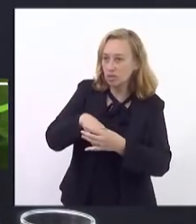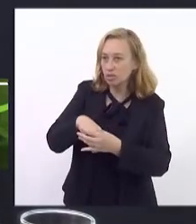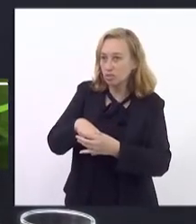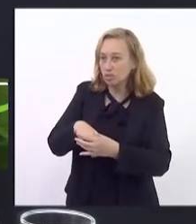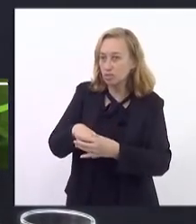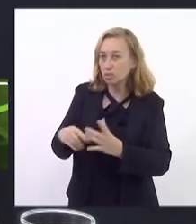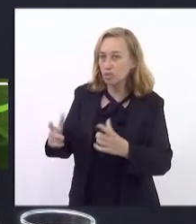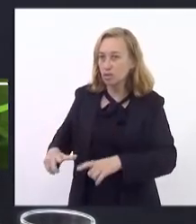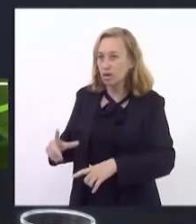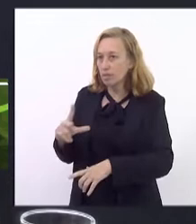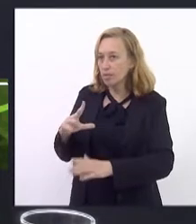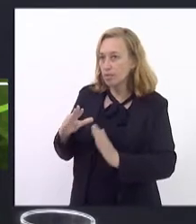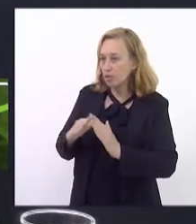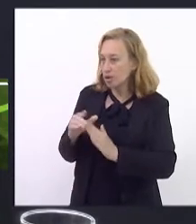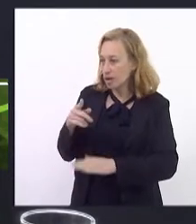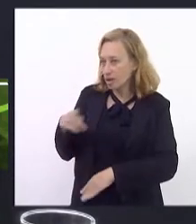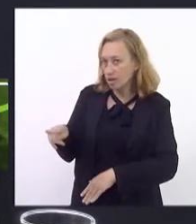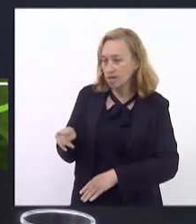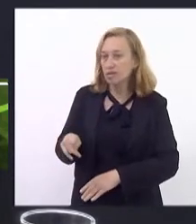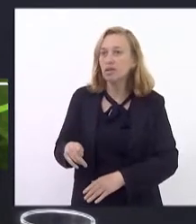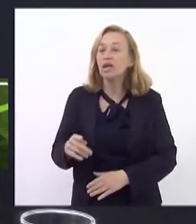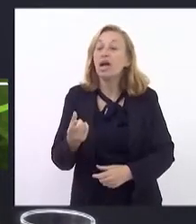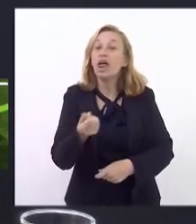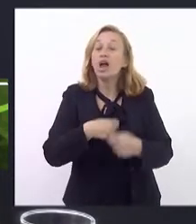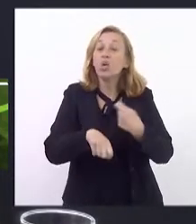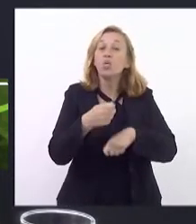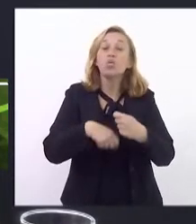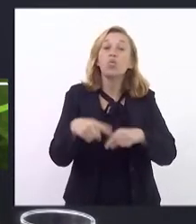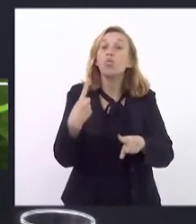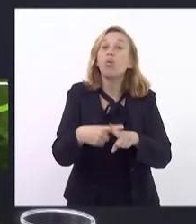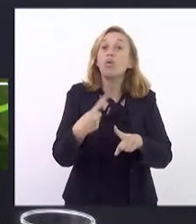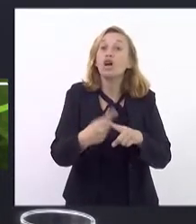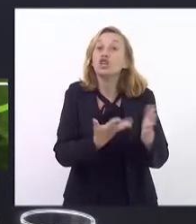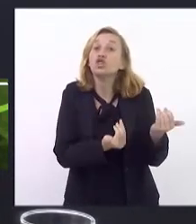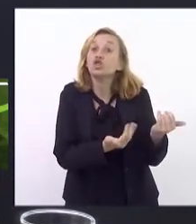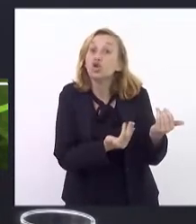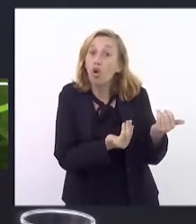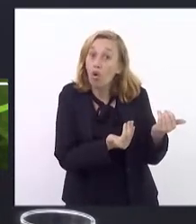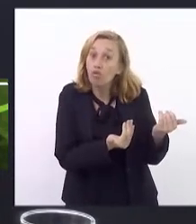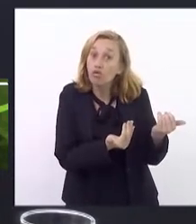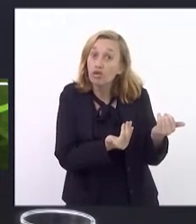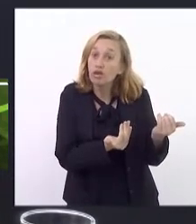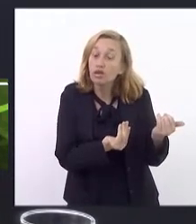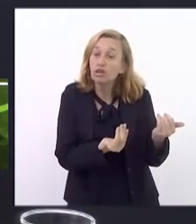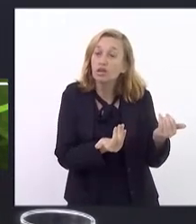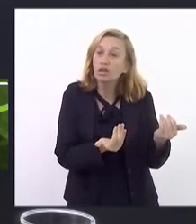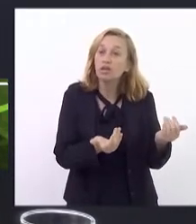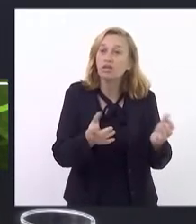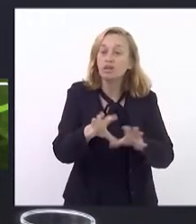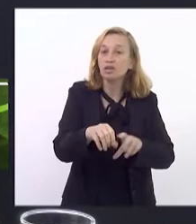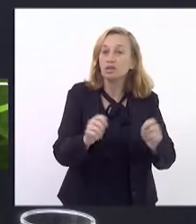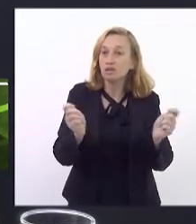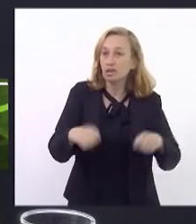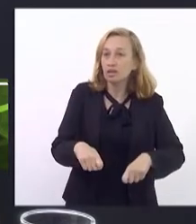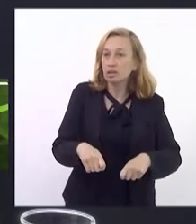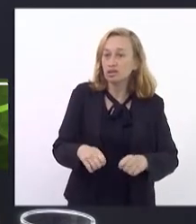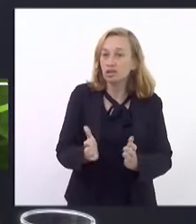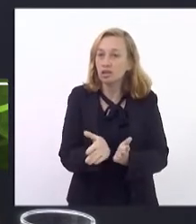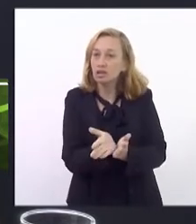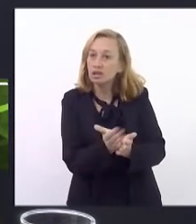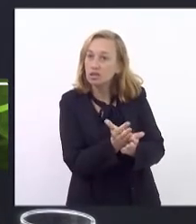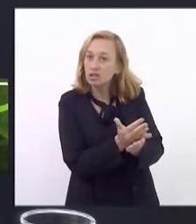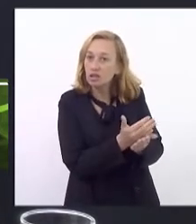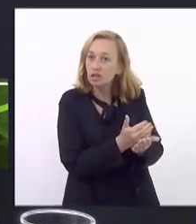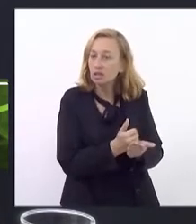é um projeto de território. Econômico, porque o jovem que ele vai lidar também com capacitação na área de reciclagem,